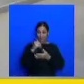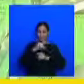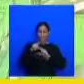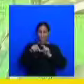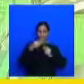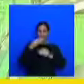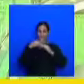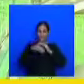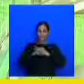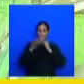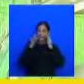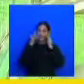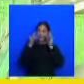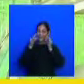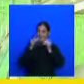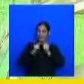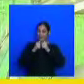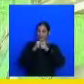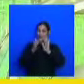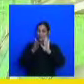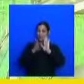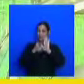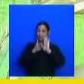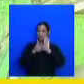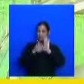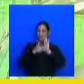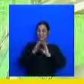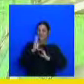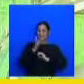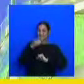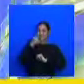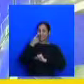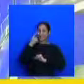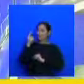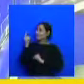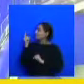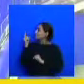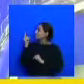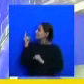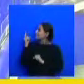ao sorteio da Time Mania. Fique atenta, fique atento à sua aposta. Bolas já posicionadas.